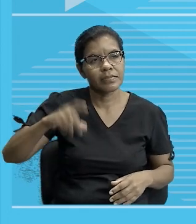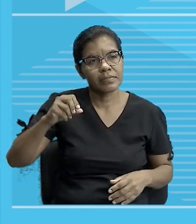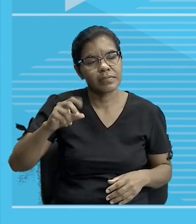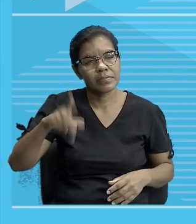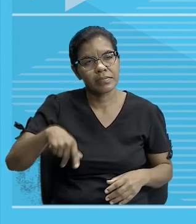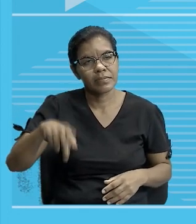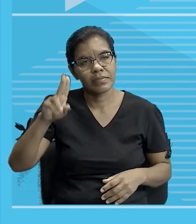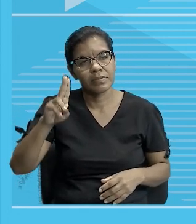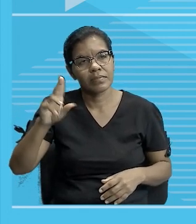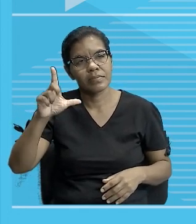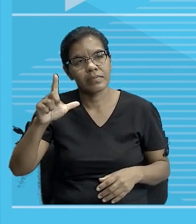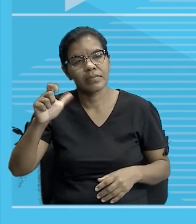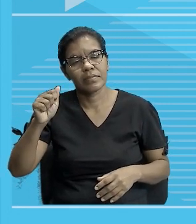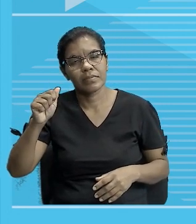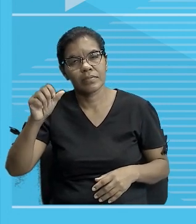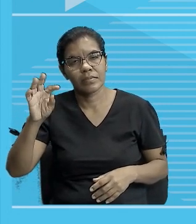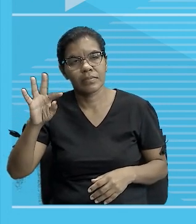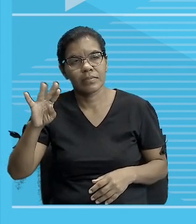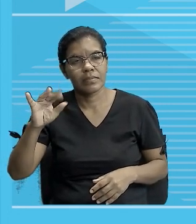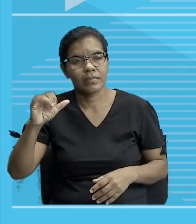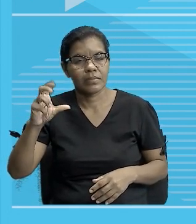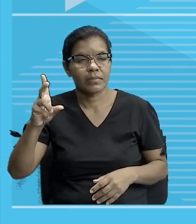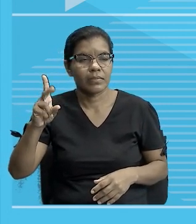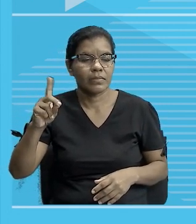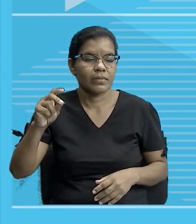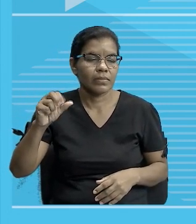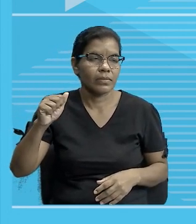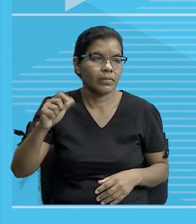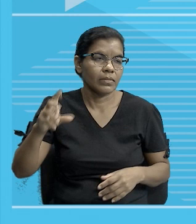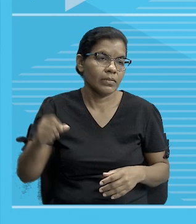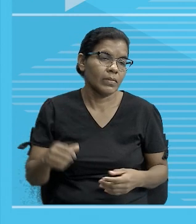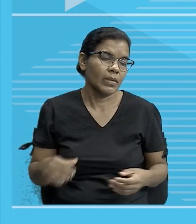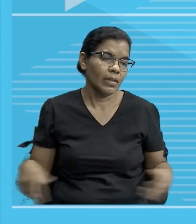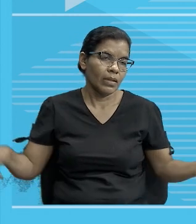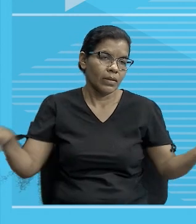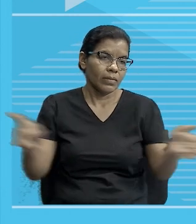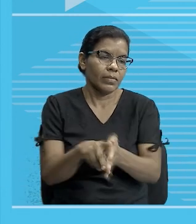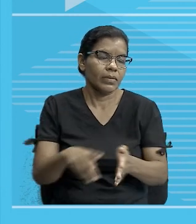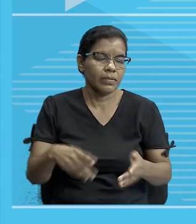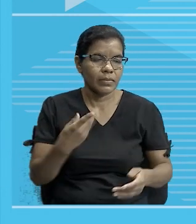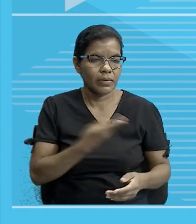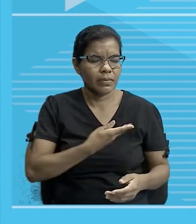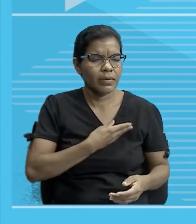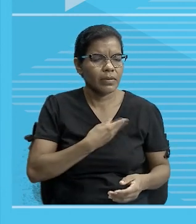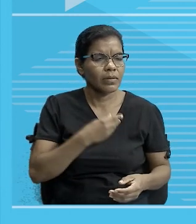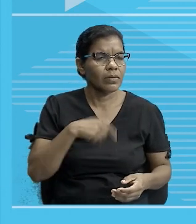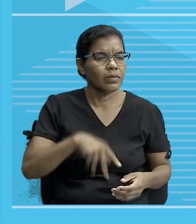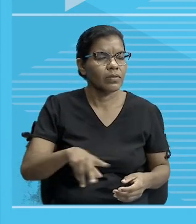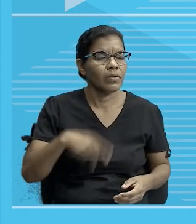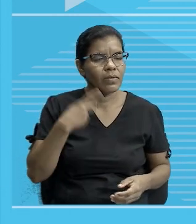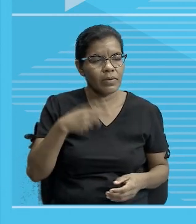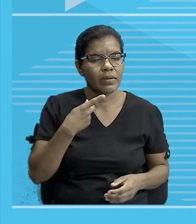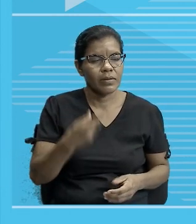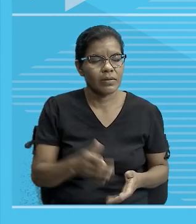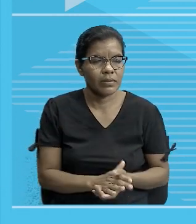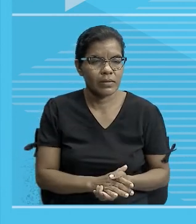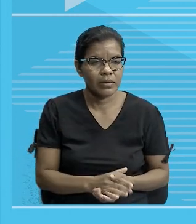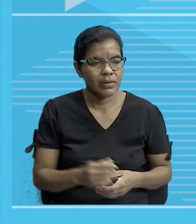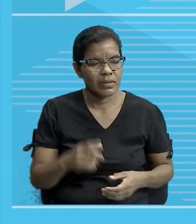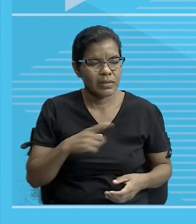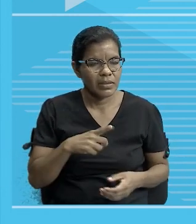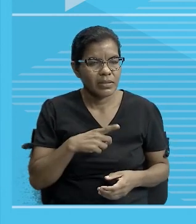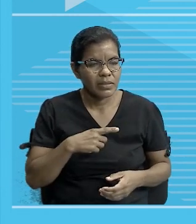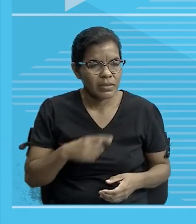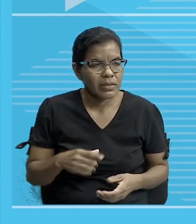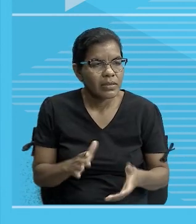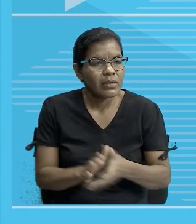Olha, até os próprios amigos do Robespierre, quando iam dizer, ei, brother, tem gente demais morrendo